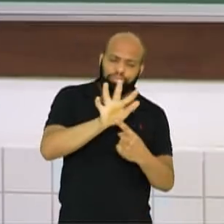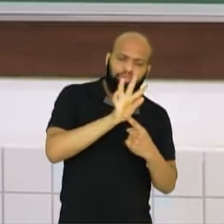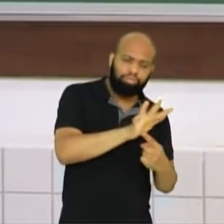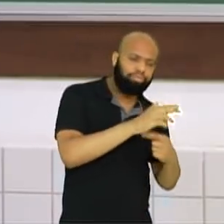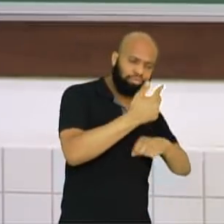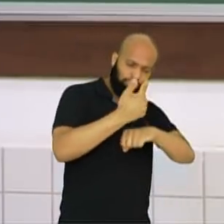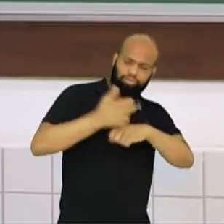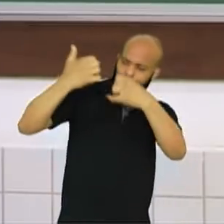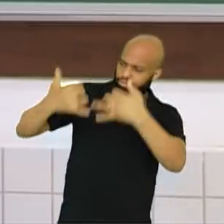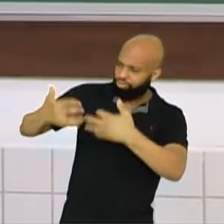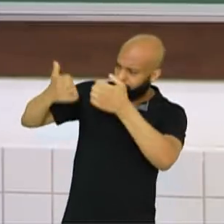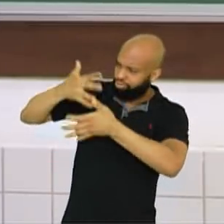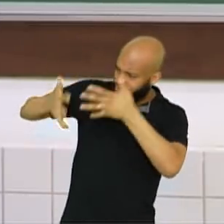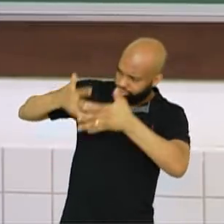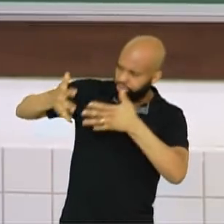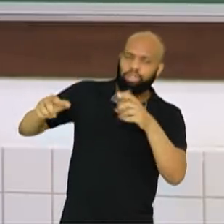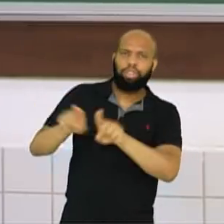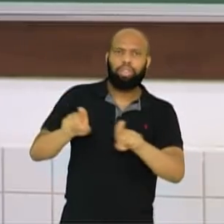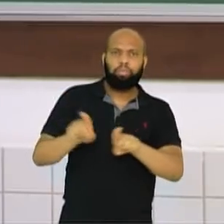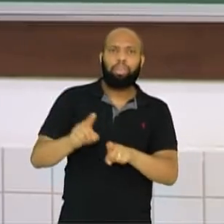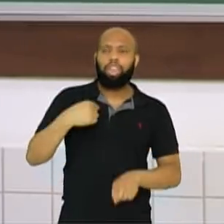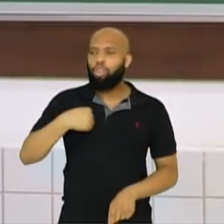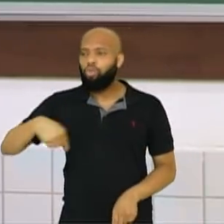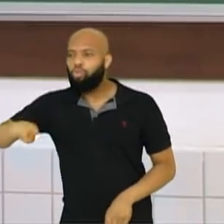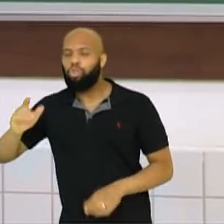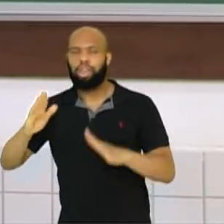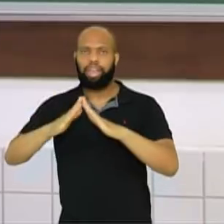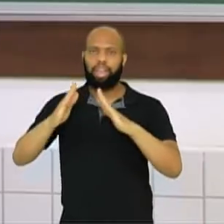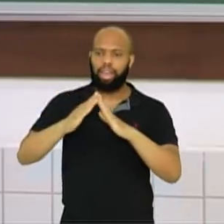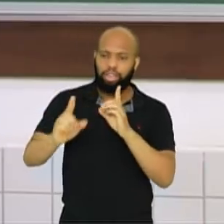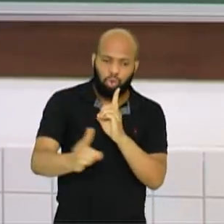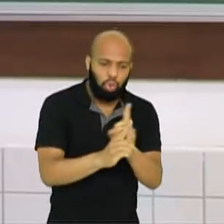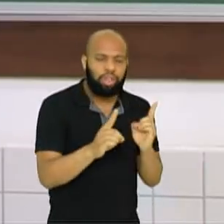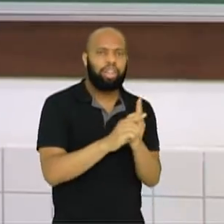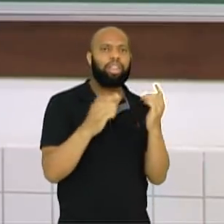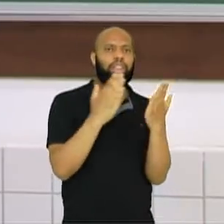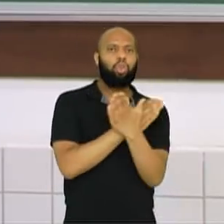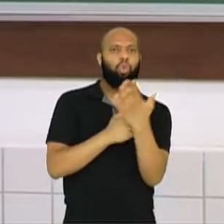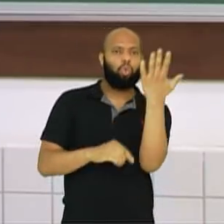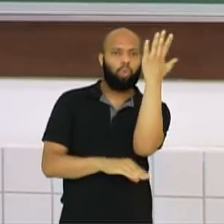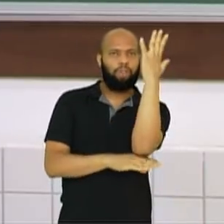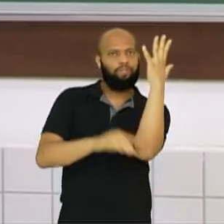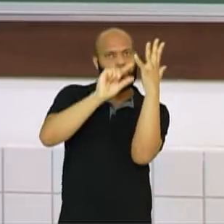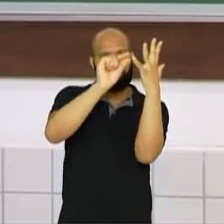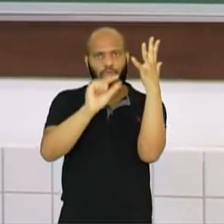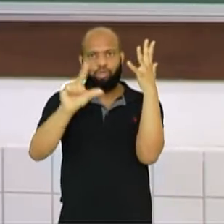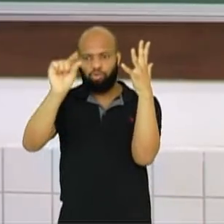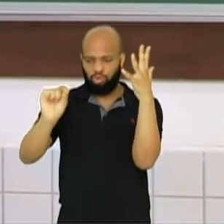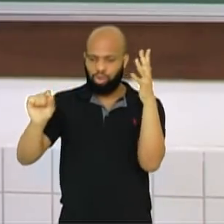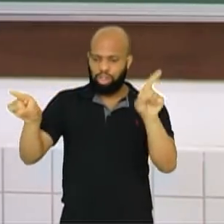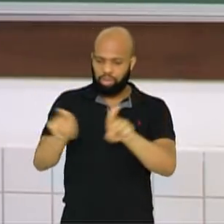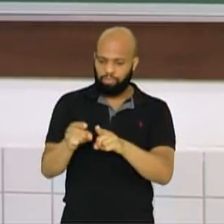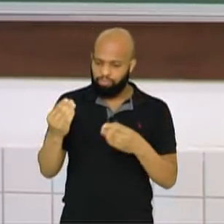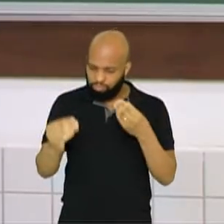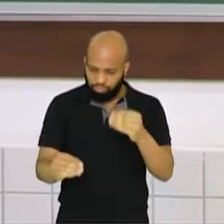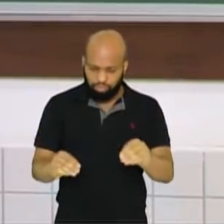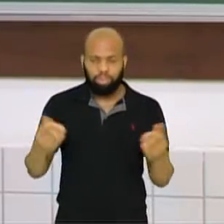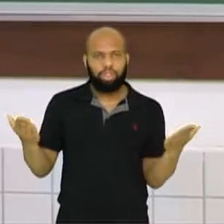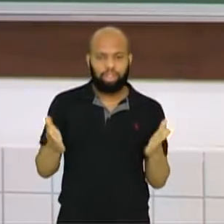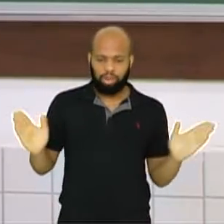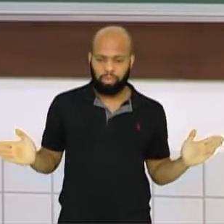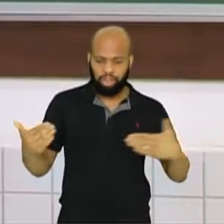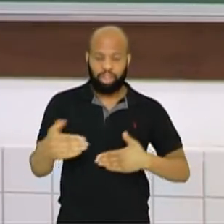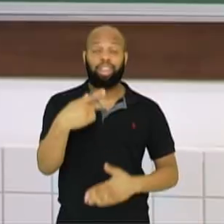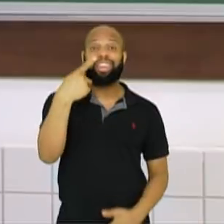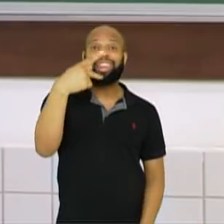pedacinhos de madeira para colar, fui lá no quintal de casa, encontrei umas folhas, coloquei aqui na maquete. Essa é a parte mais legal, o